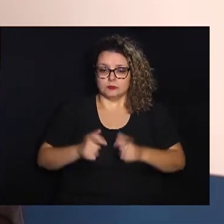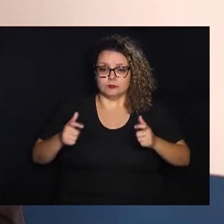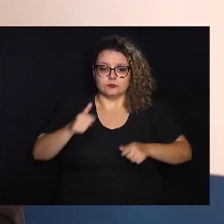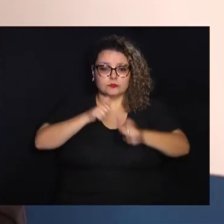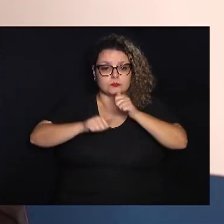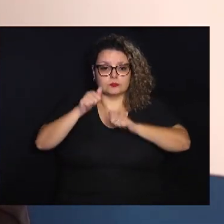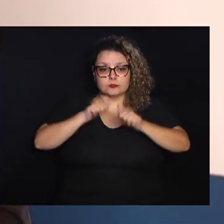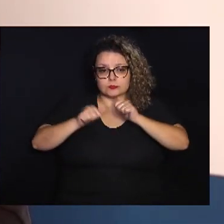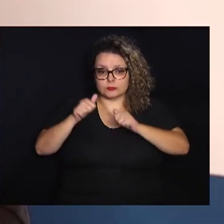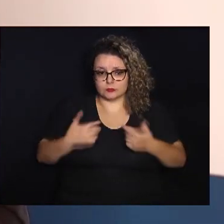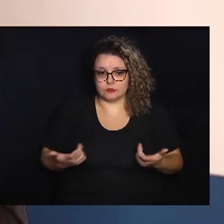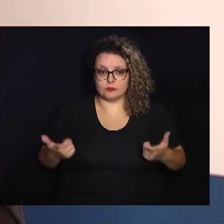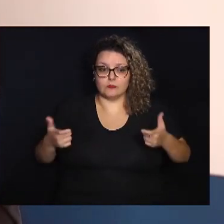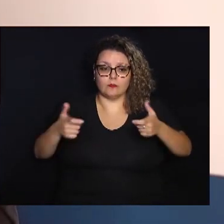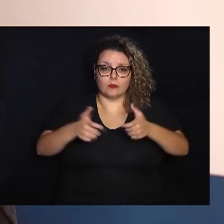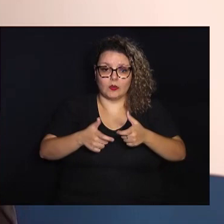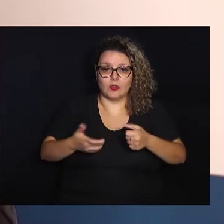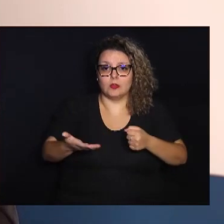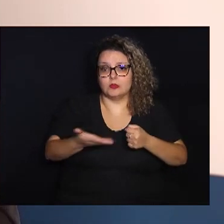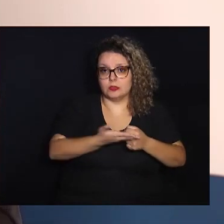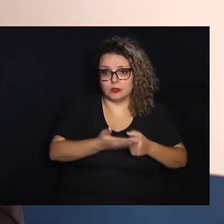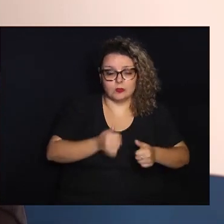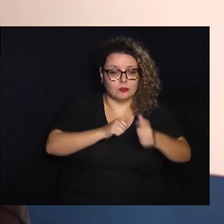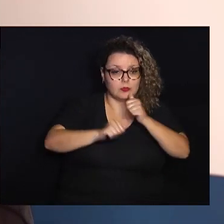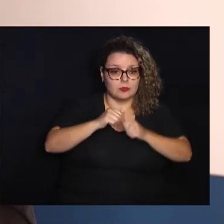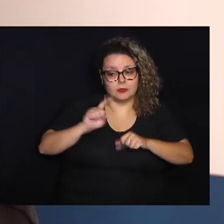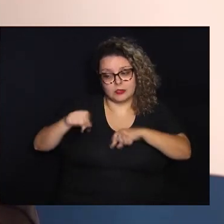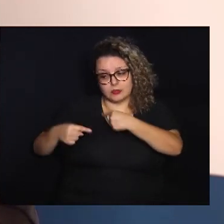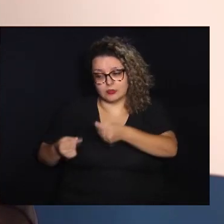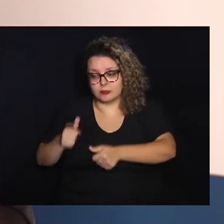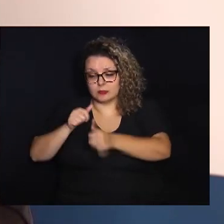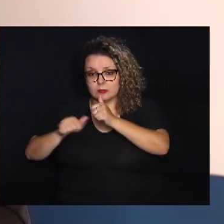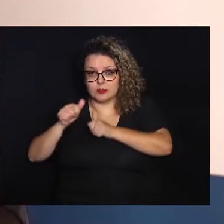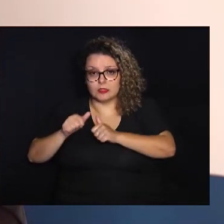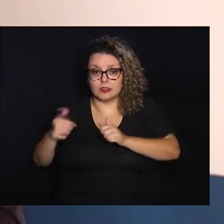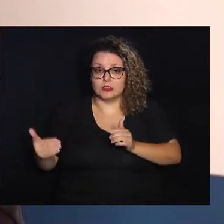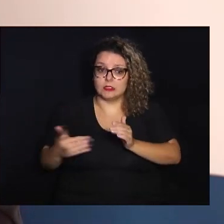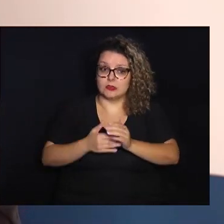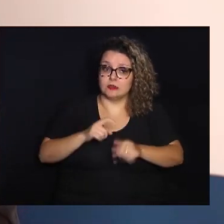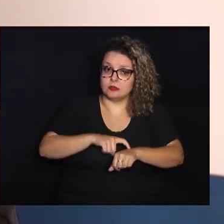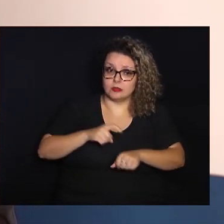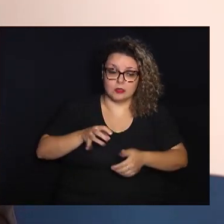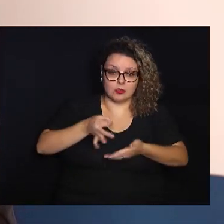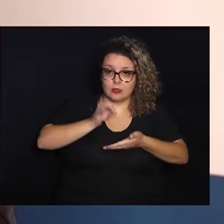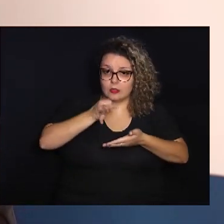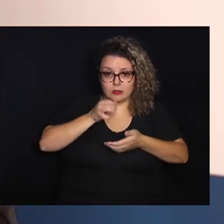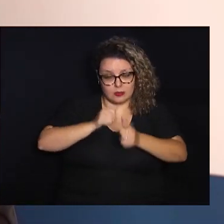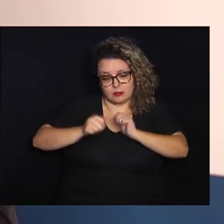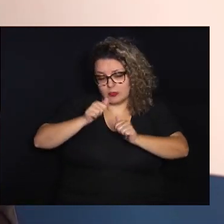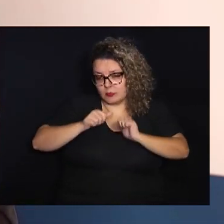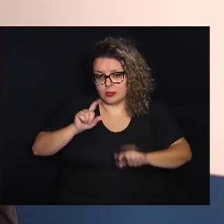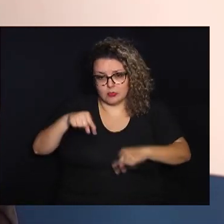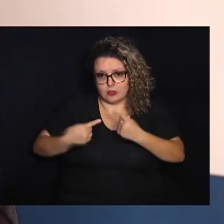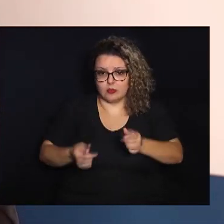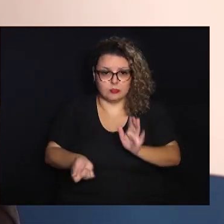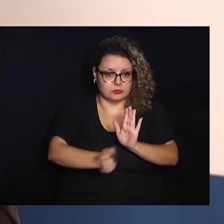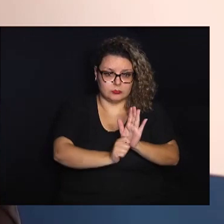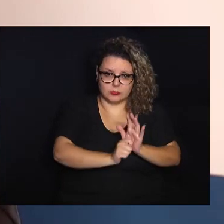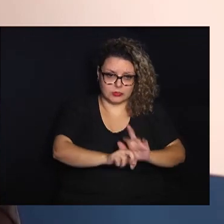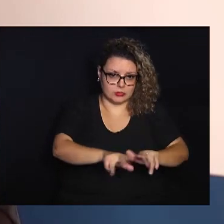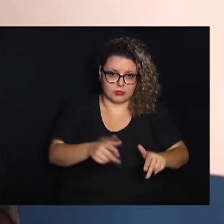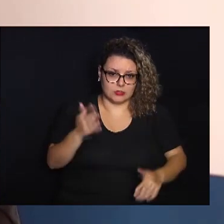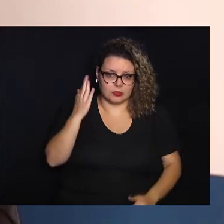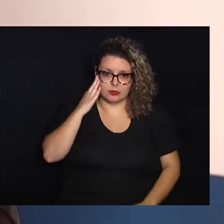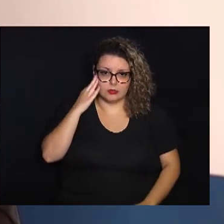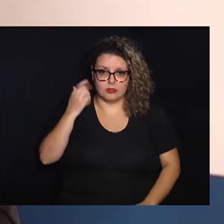bebida e diminuindo o intervalo entre uma bebida e outra. Até que chegou um tempo e o café da manhã era bebida ou droga, entendeu? Eu